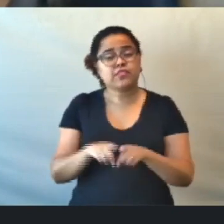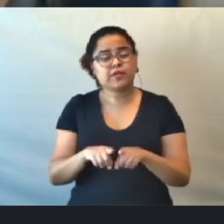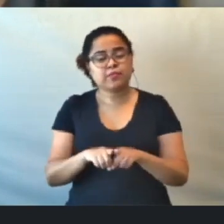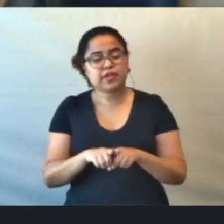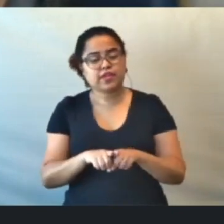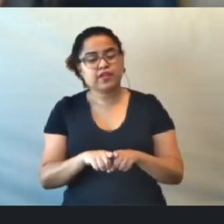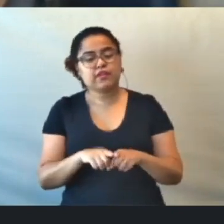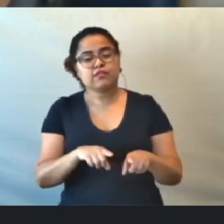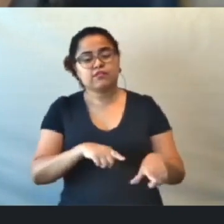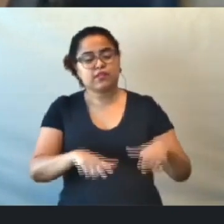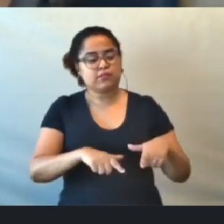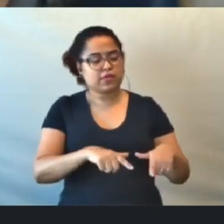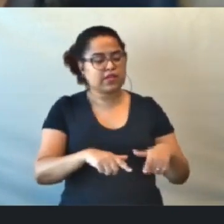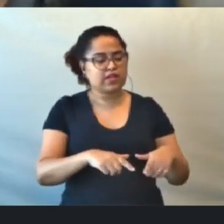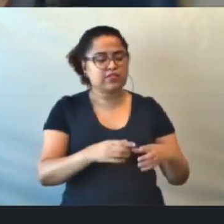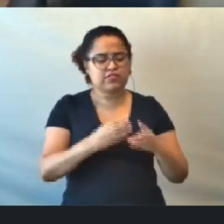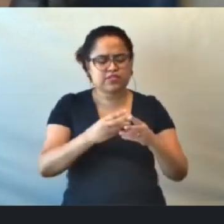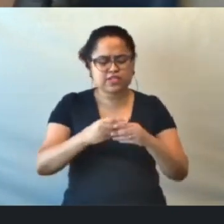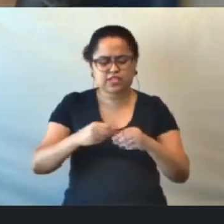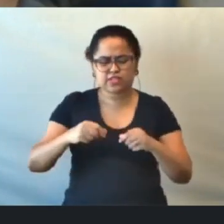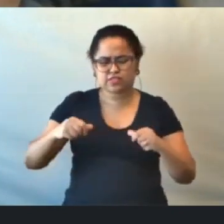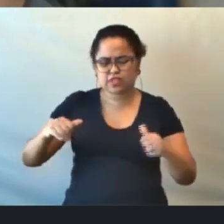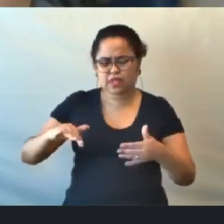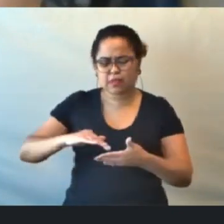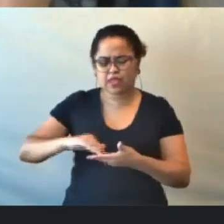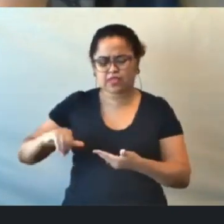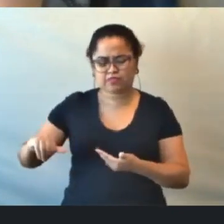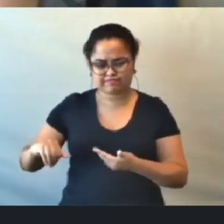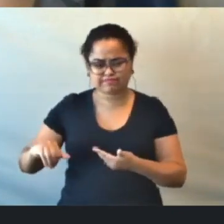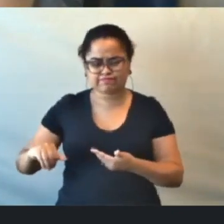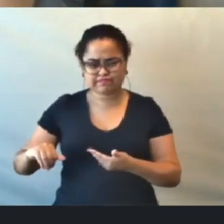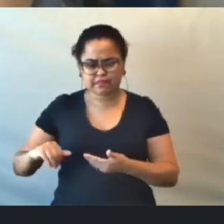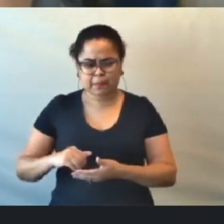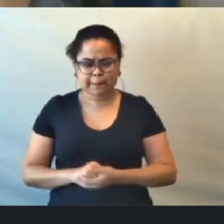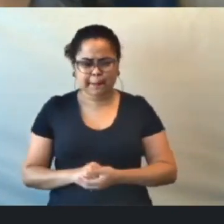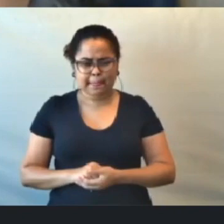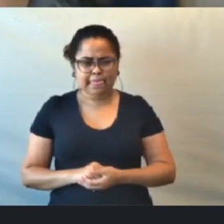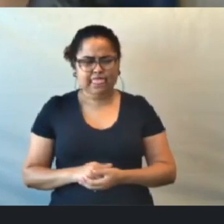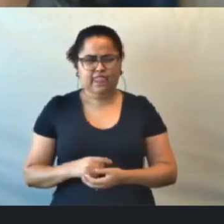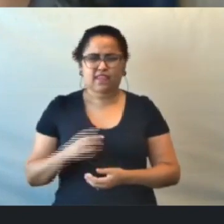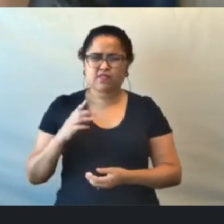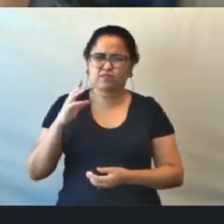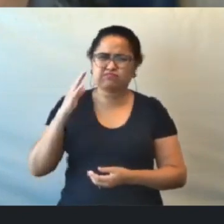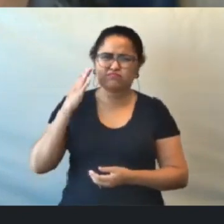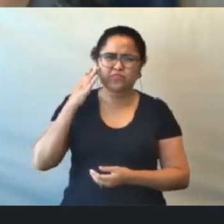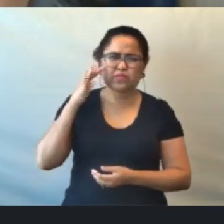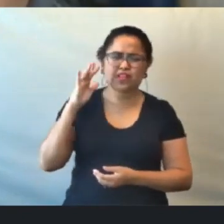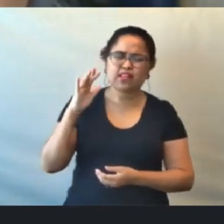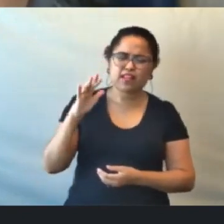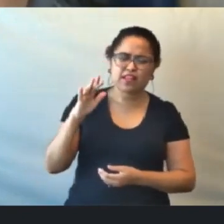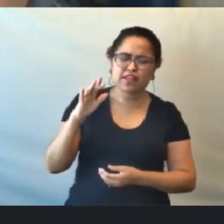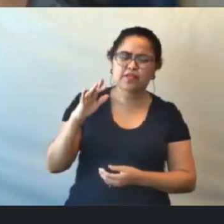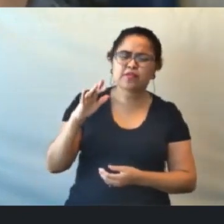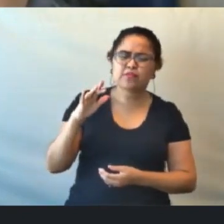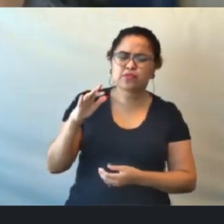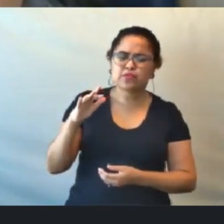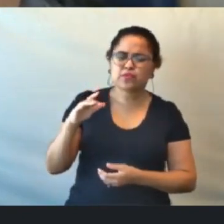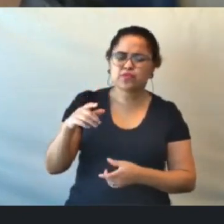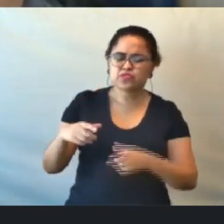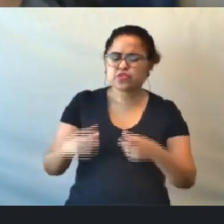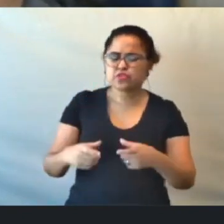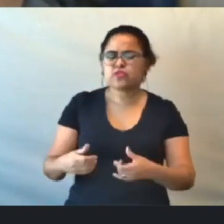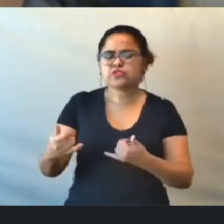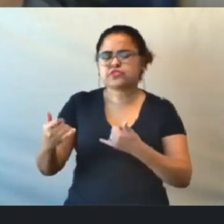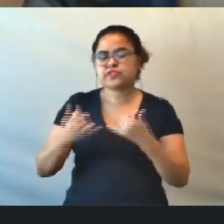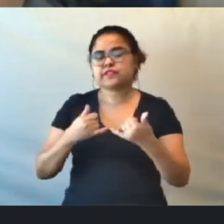Eu aqui não me lembro exatamente dessa fonte, mas a gente pode aferir, buscar